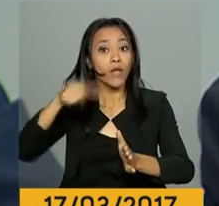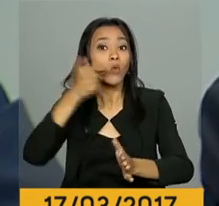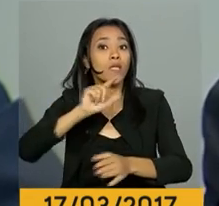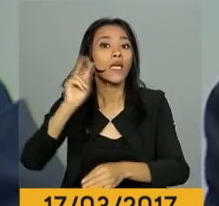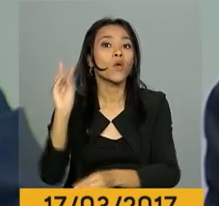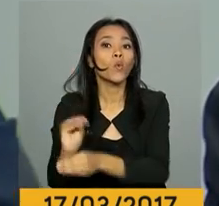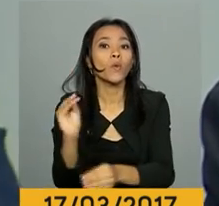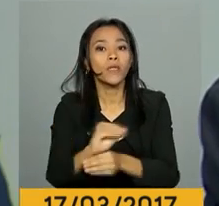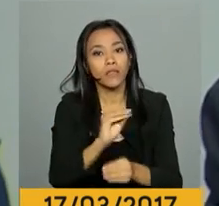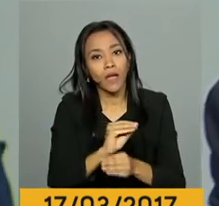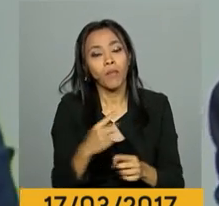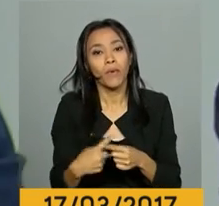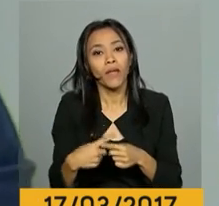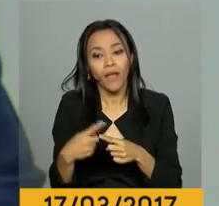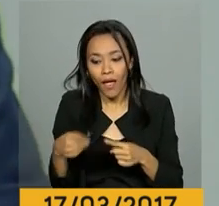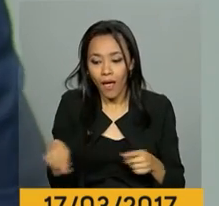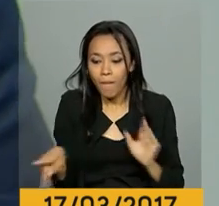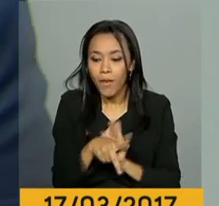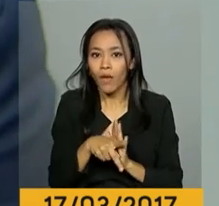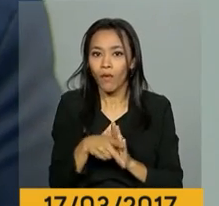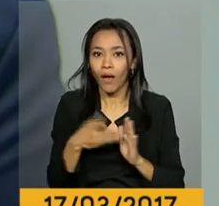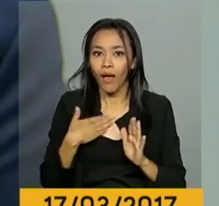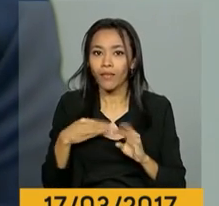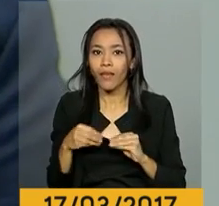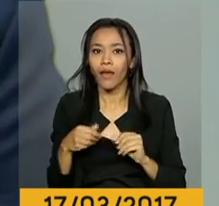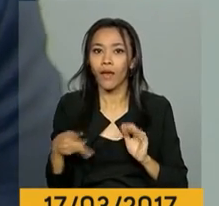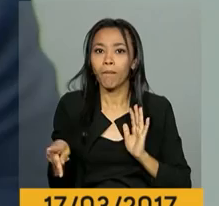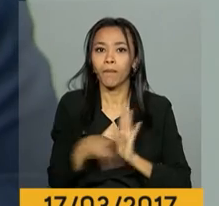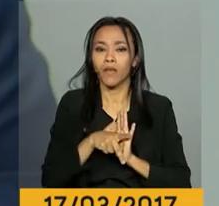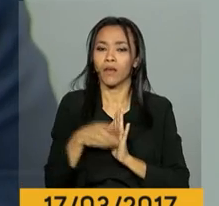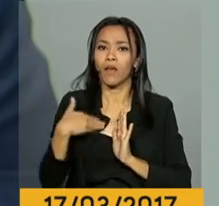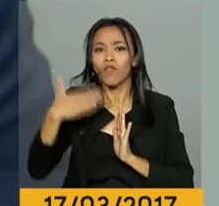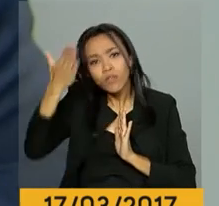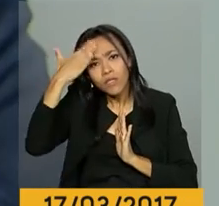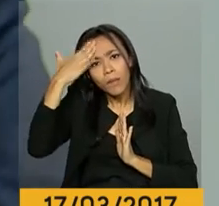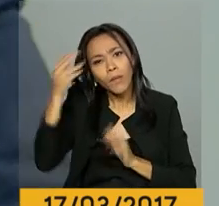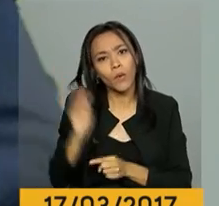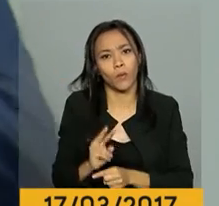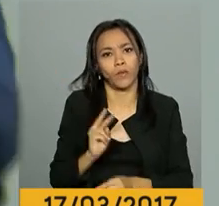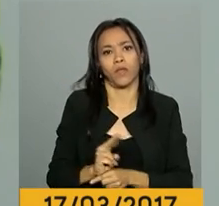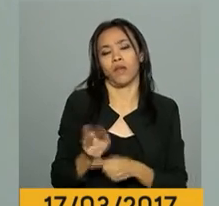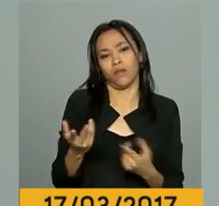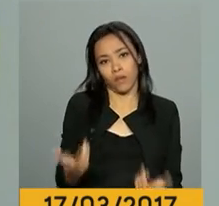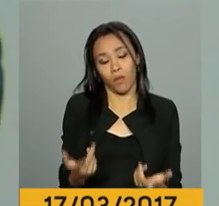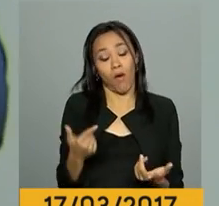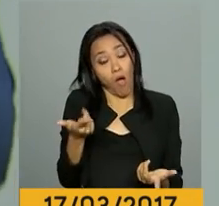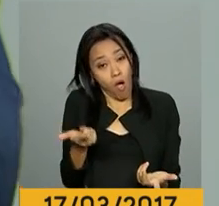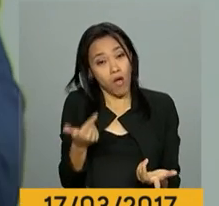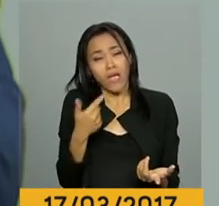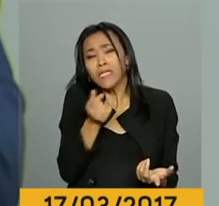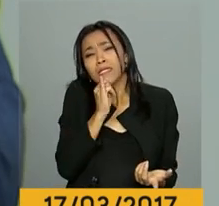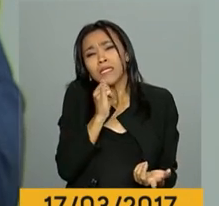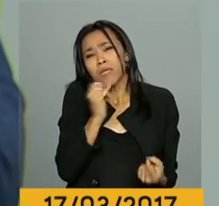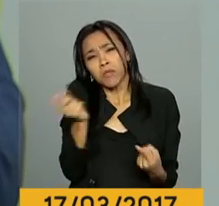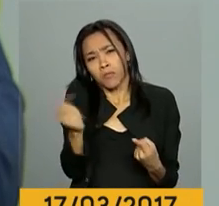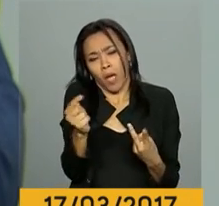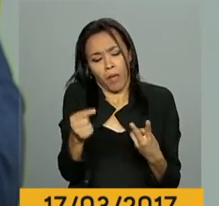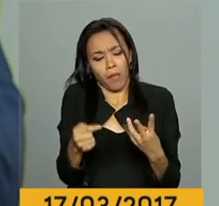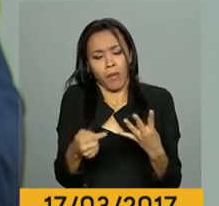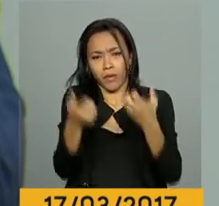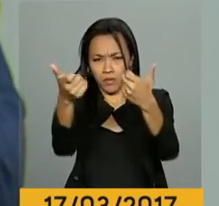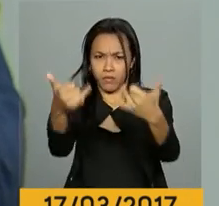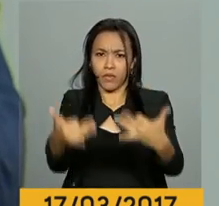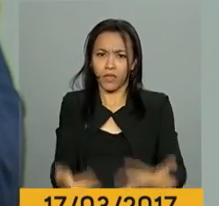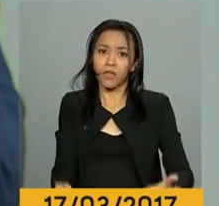Veja a repercussão interessante que existe em relação a isso. Enfim, estou dando aqui brevíssimos exemplos para verificar